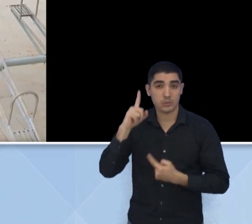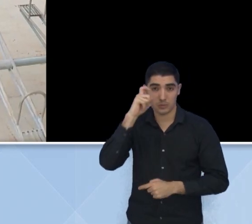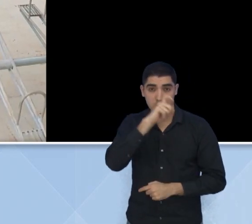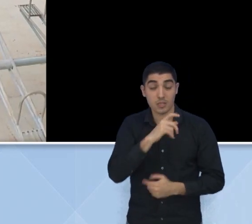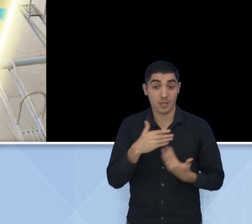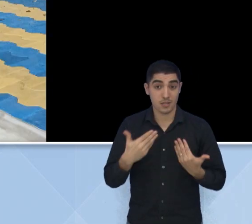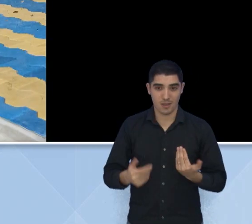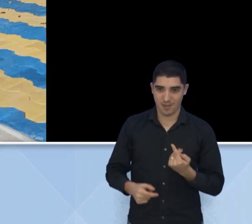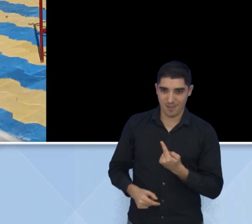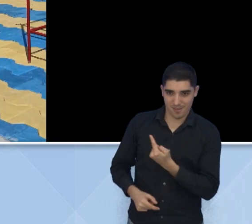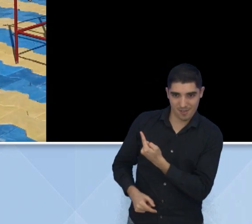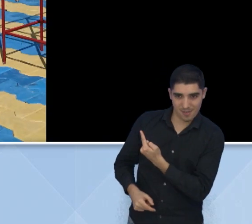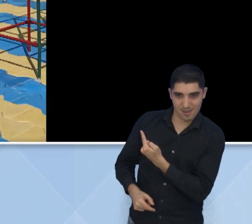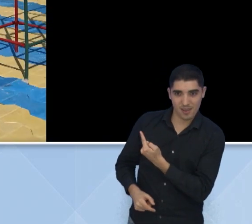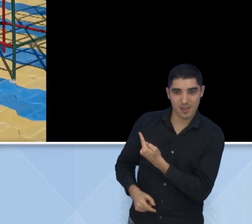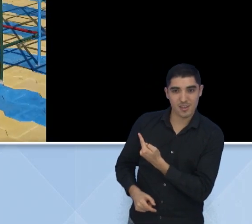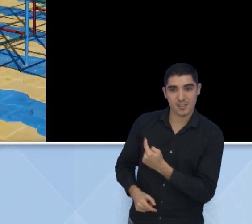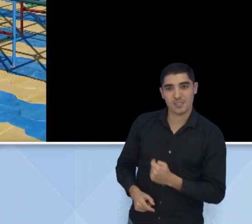desse playground